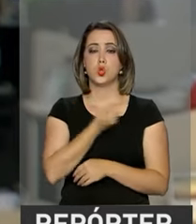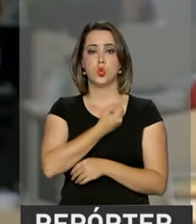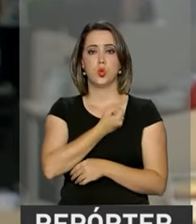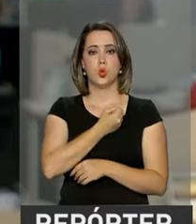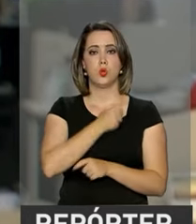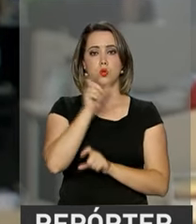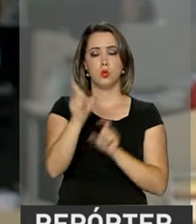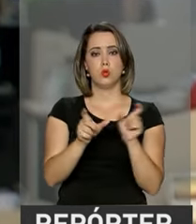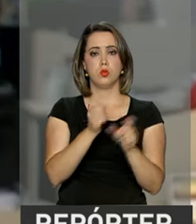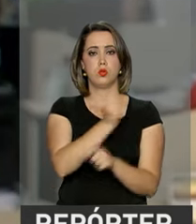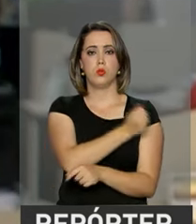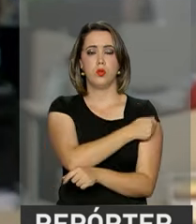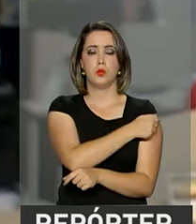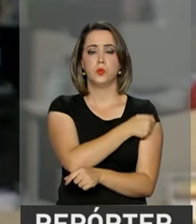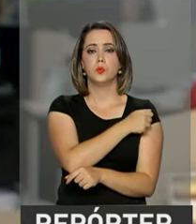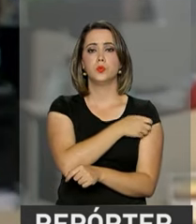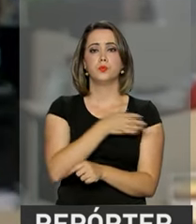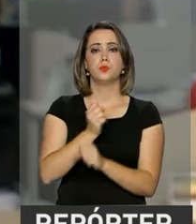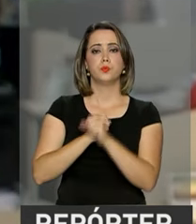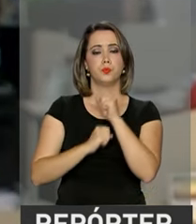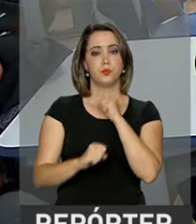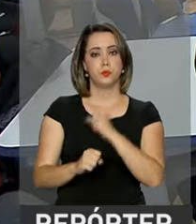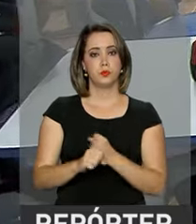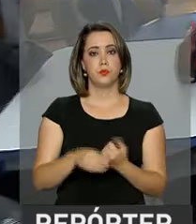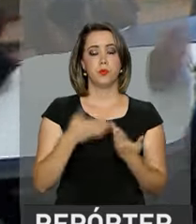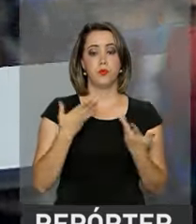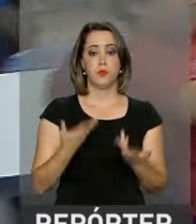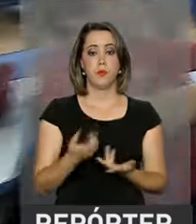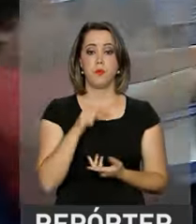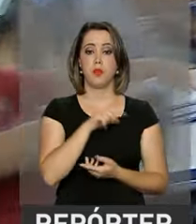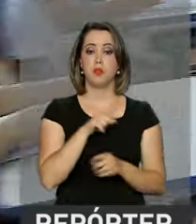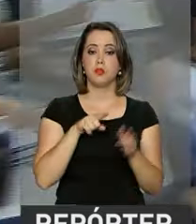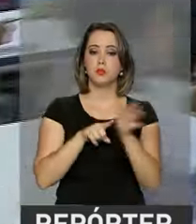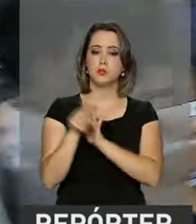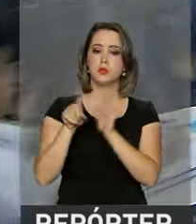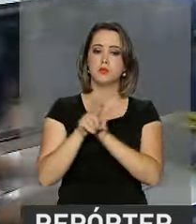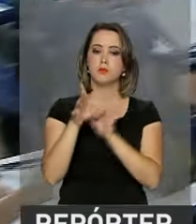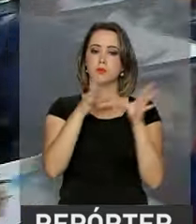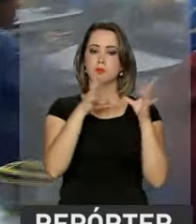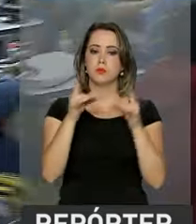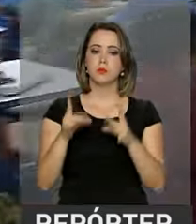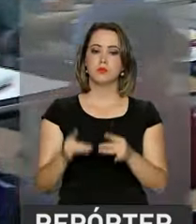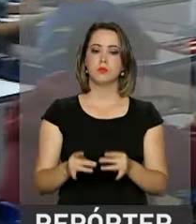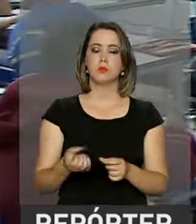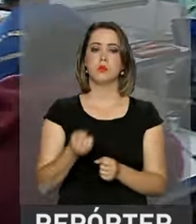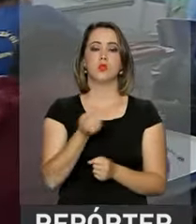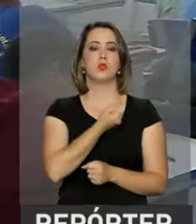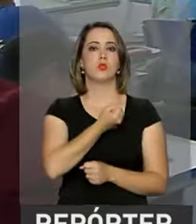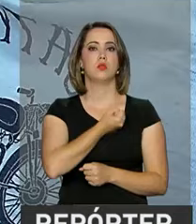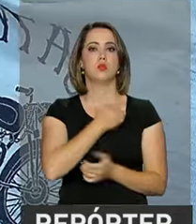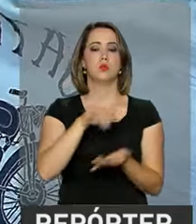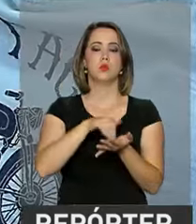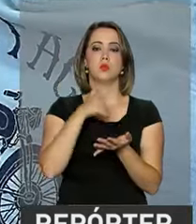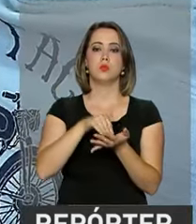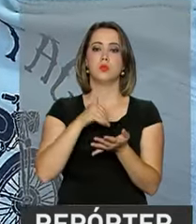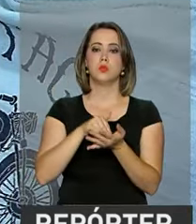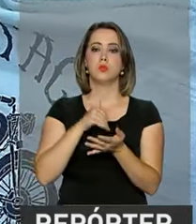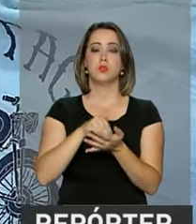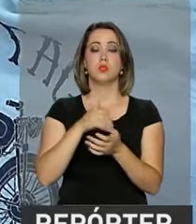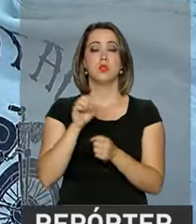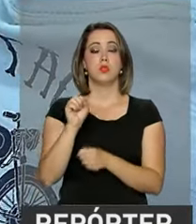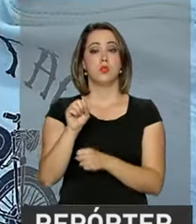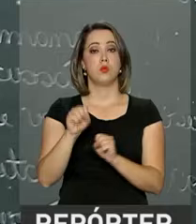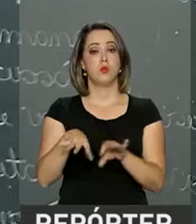alunos declarados no Censo Escolar 2016. Esse levantamento detalha o número de matrículas iniciais na educação básica das